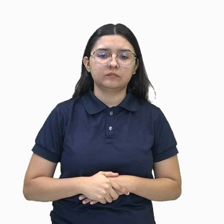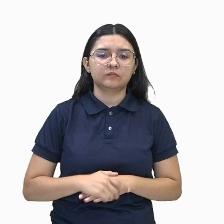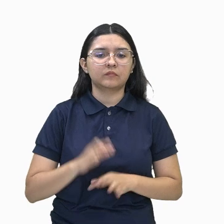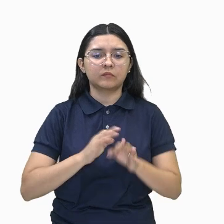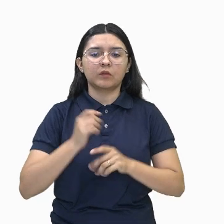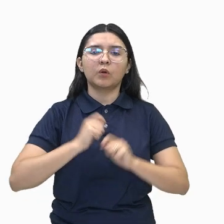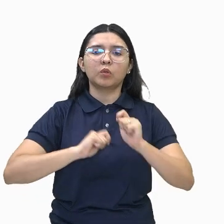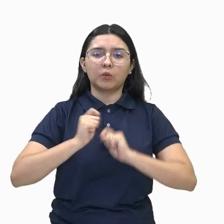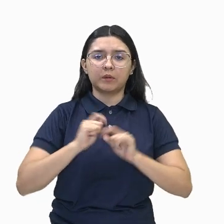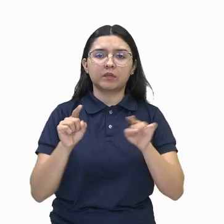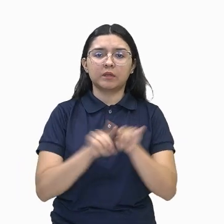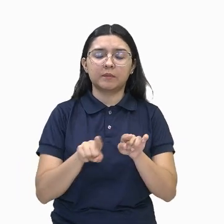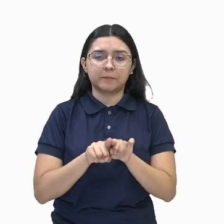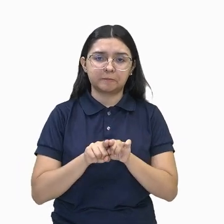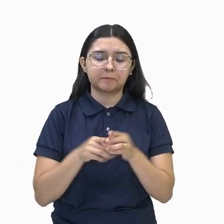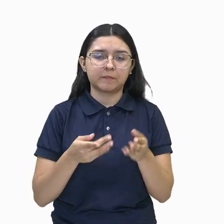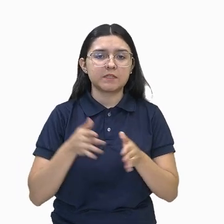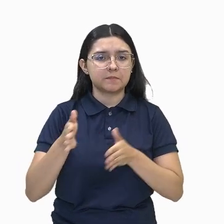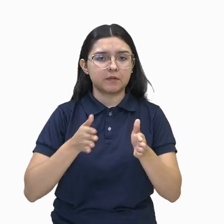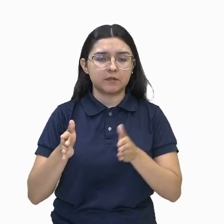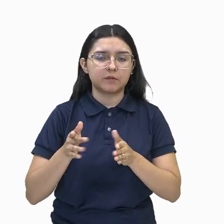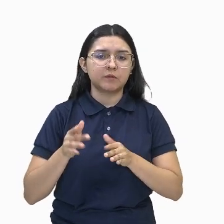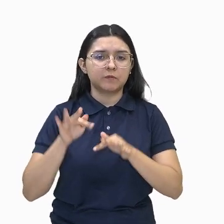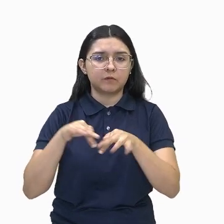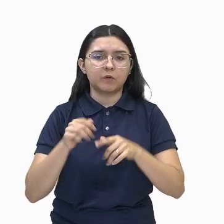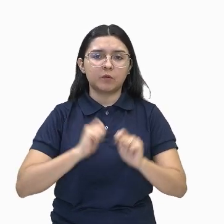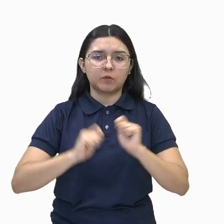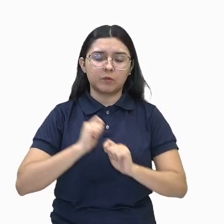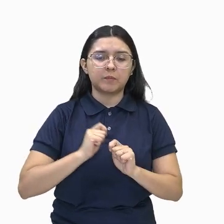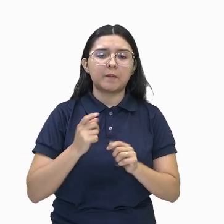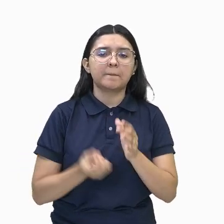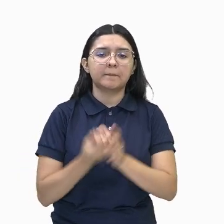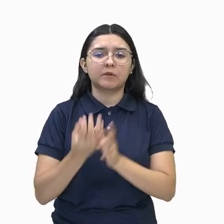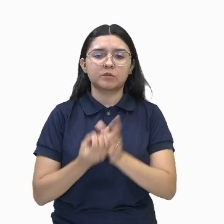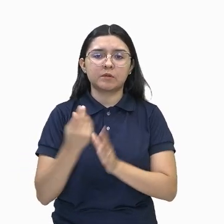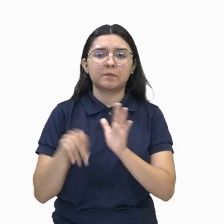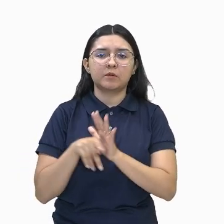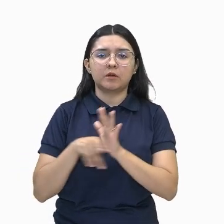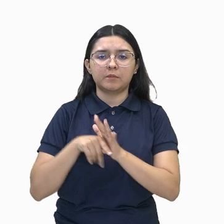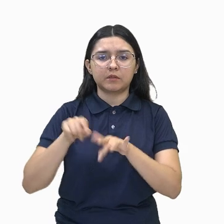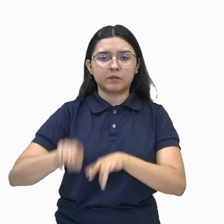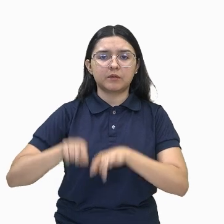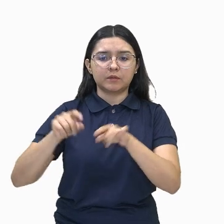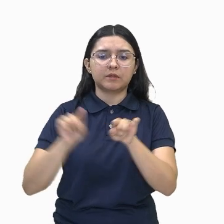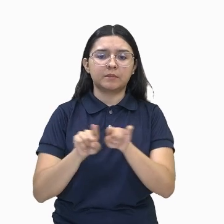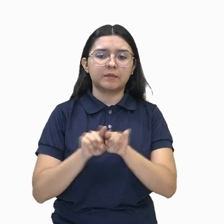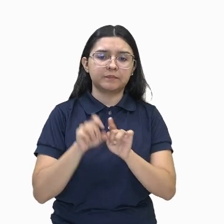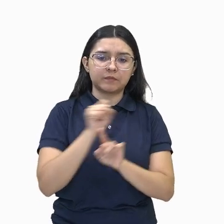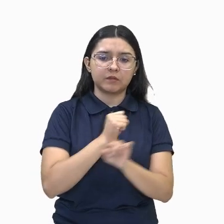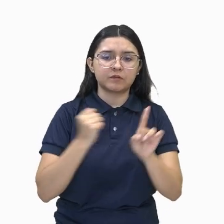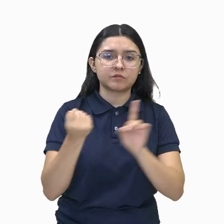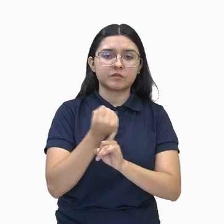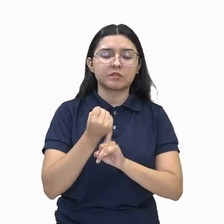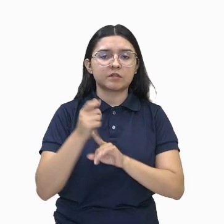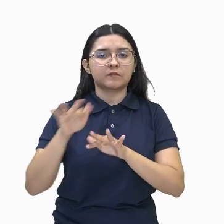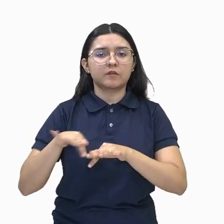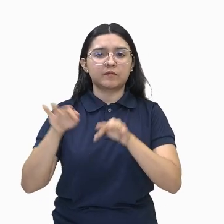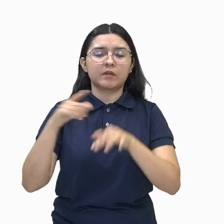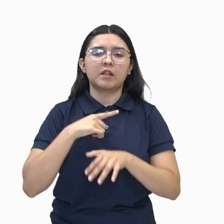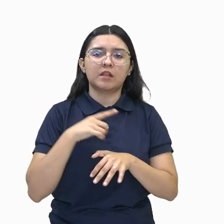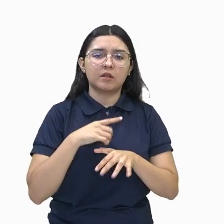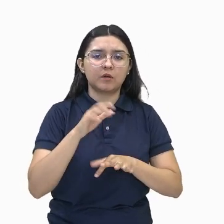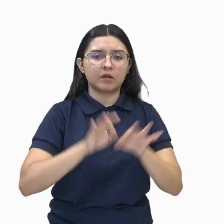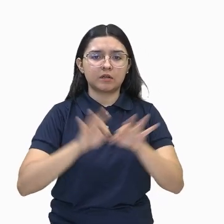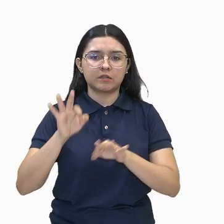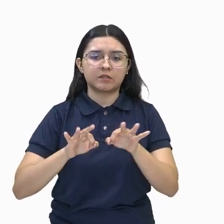vê que, economicamente falando, a produção era basicamente rural, e social, a sociedade feudal era dividida ali